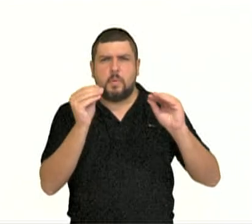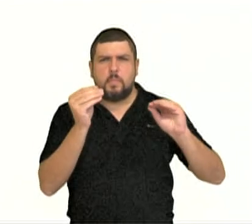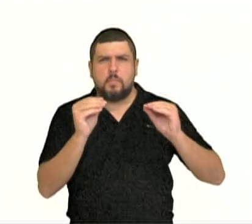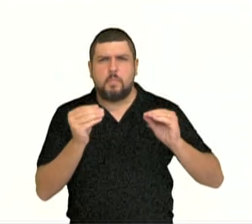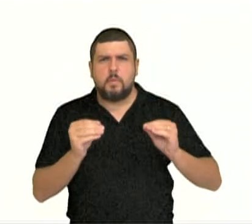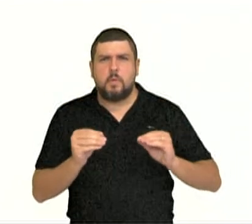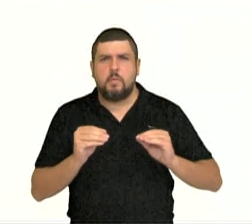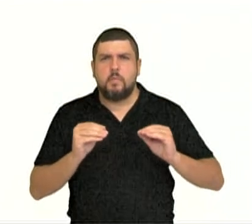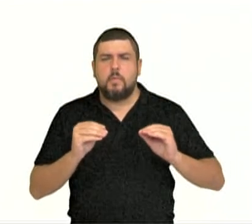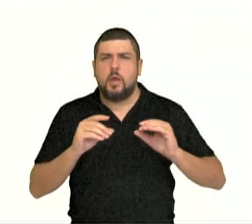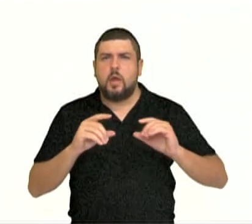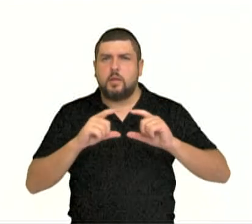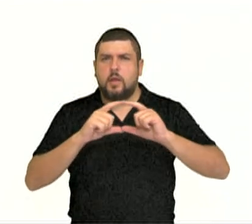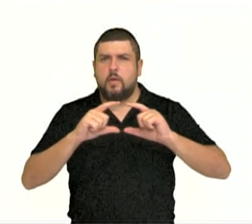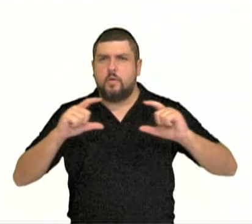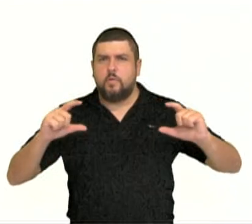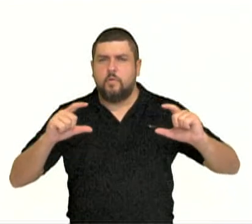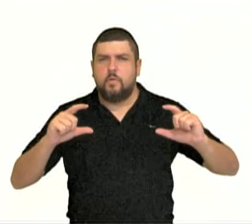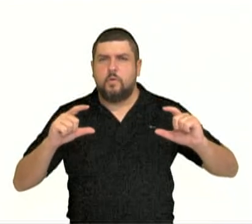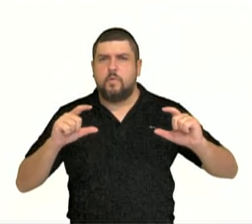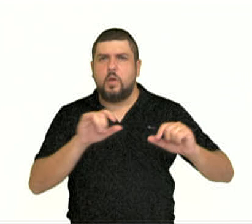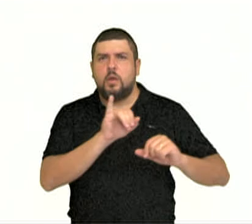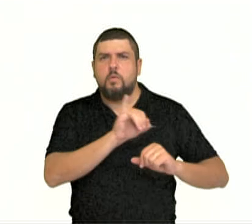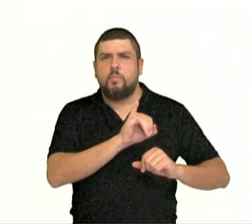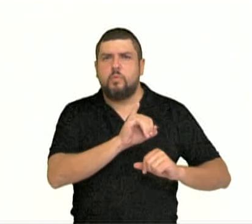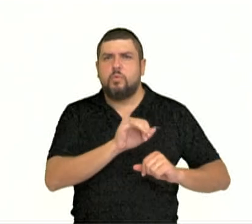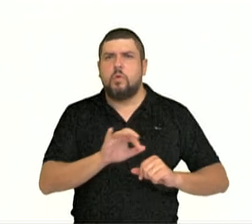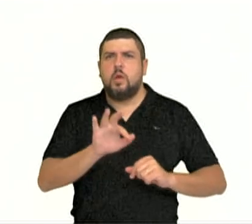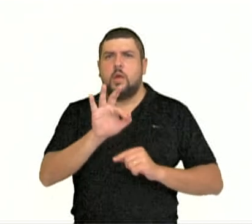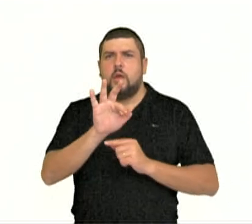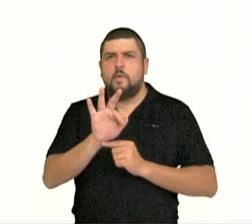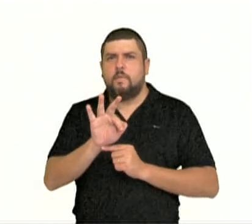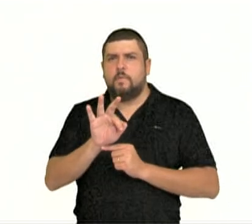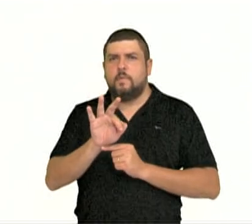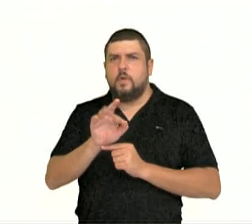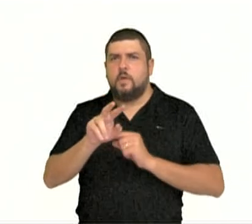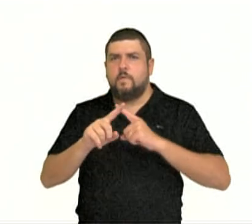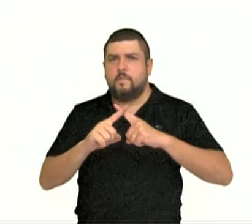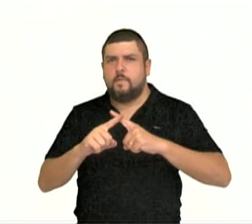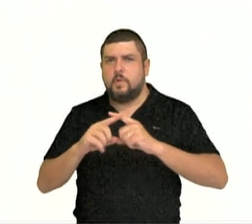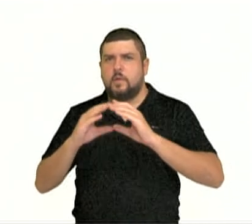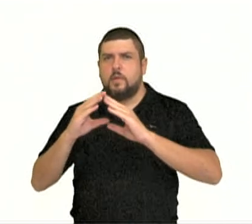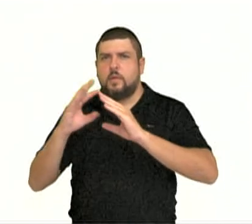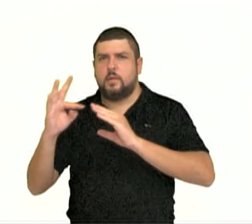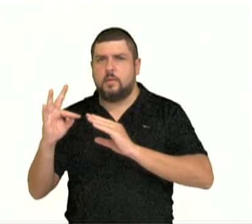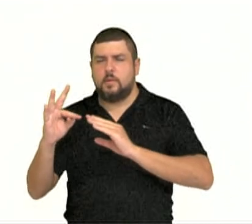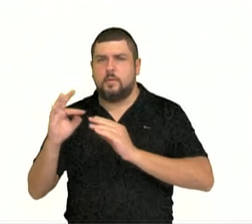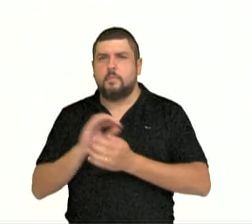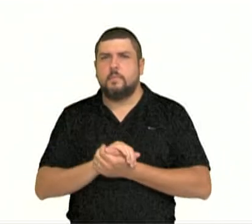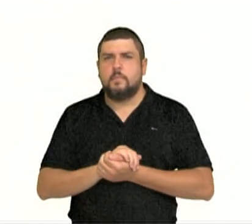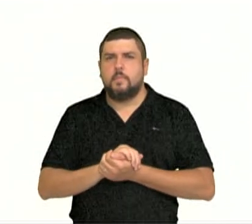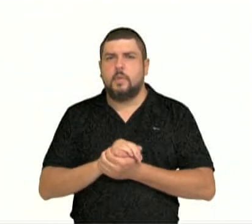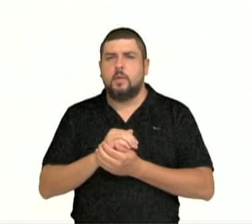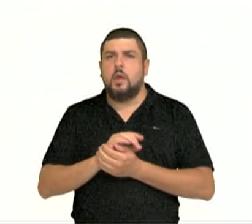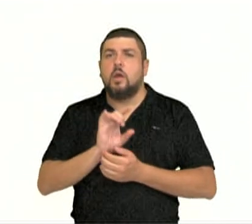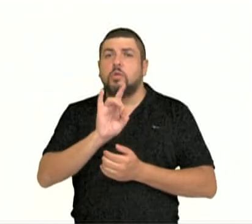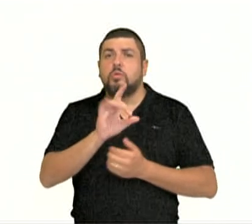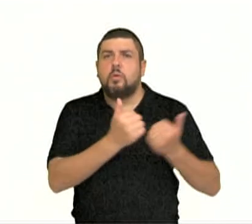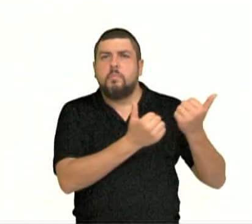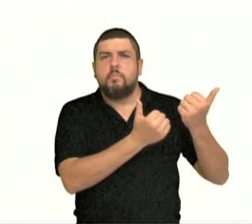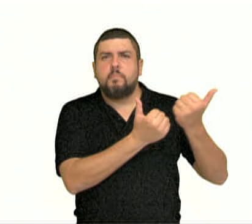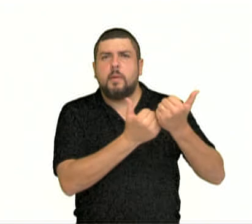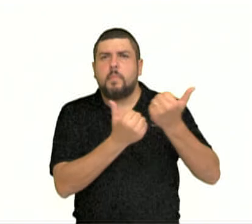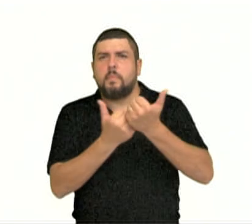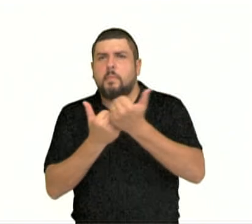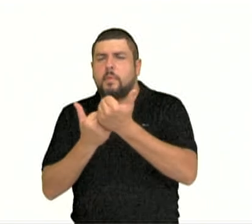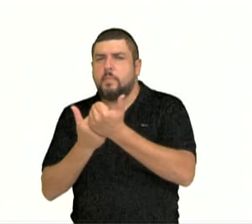impulso é igual a força vezes o intervalo de tempo, ou seja, I igual F vezes ΔT. Substitui os valores, ou seja, I é